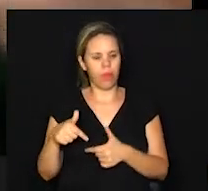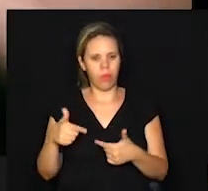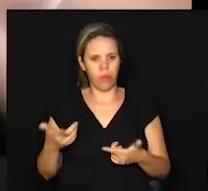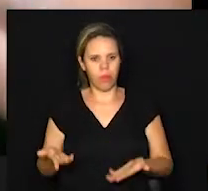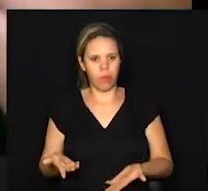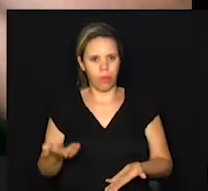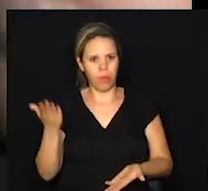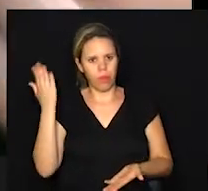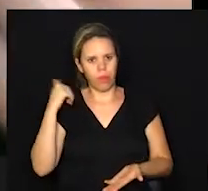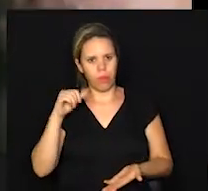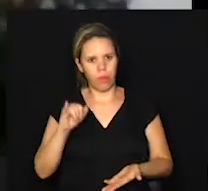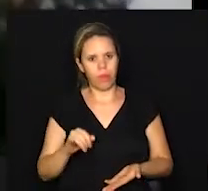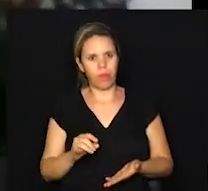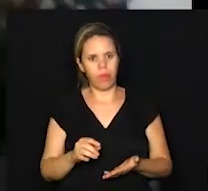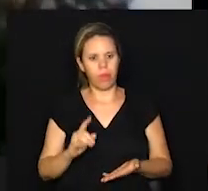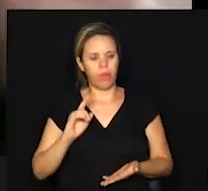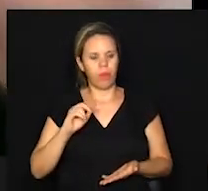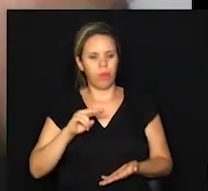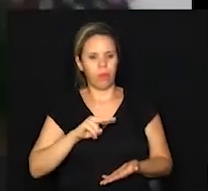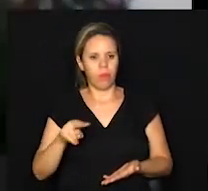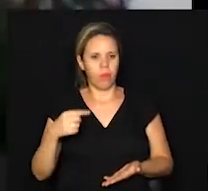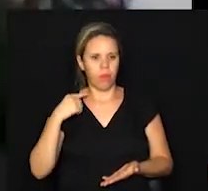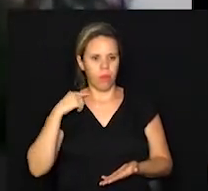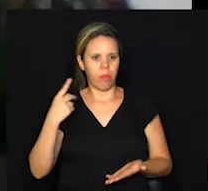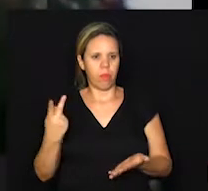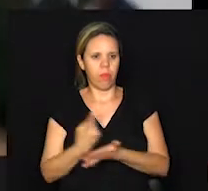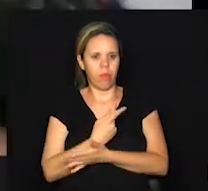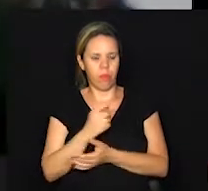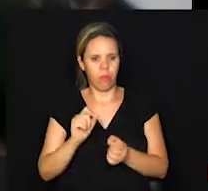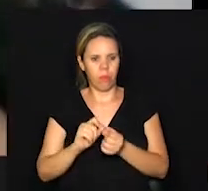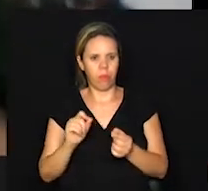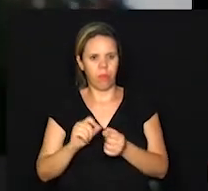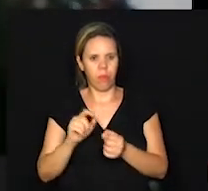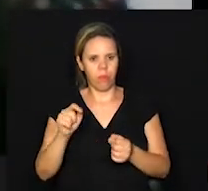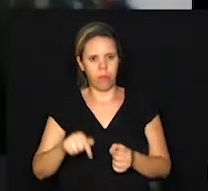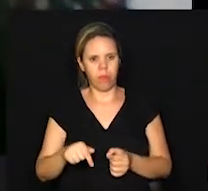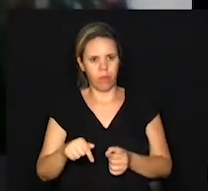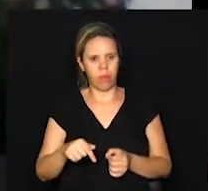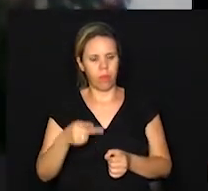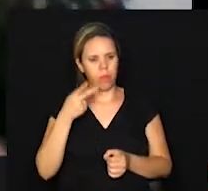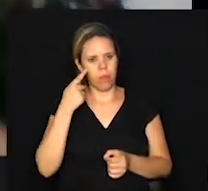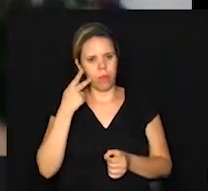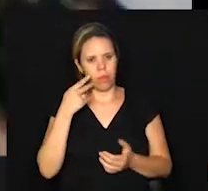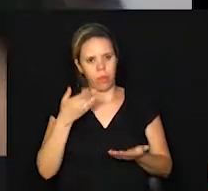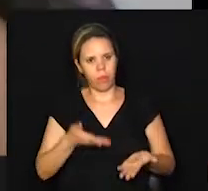eu sabia que ele ia sujar o meu nome, como ele tem feito aqui em Fortaleza.